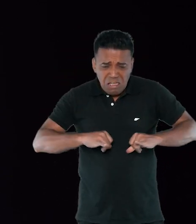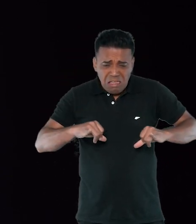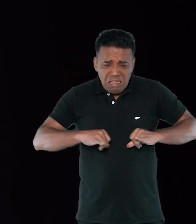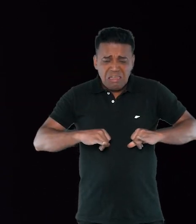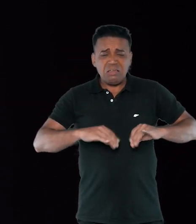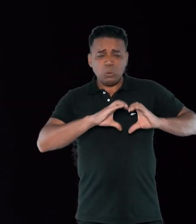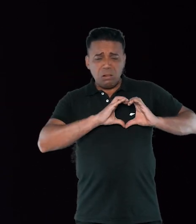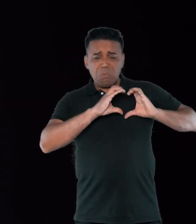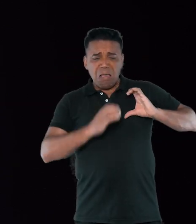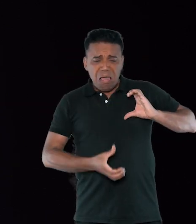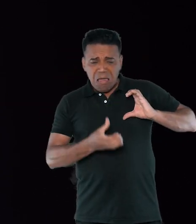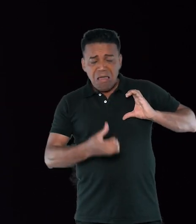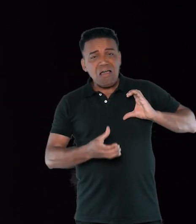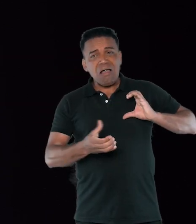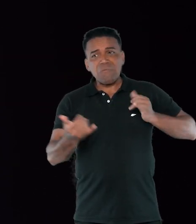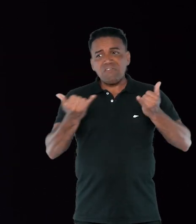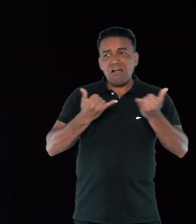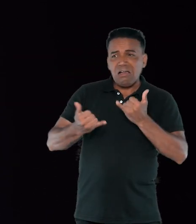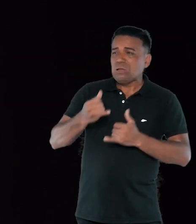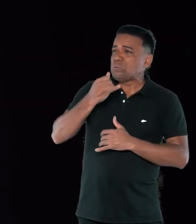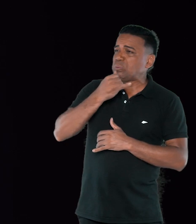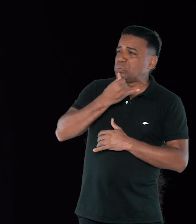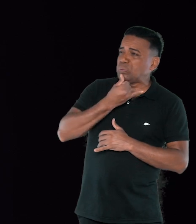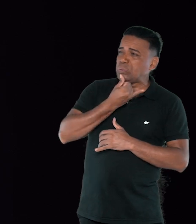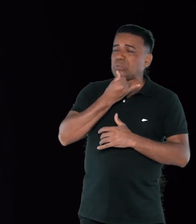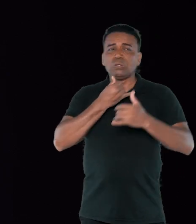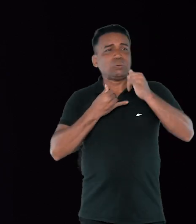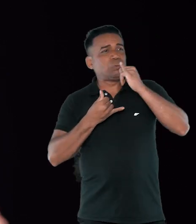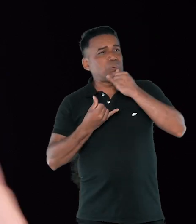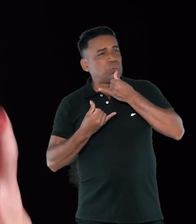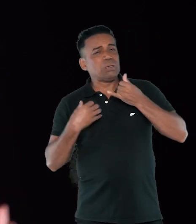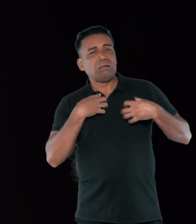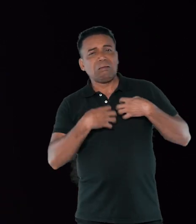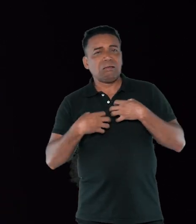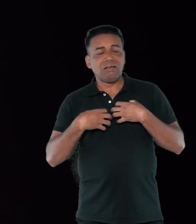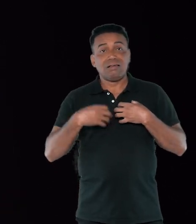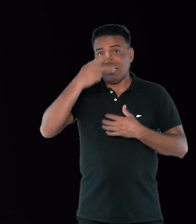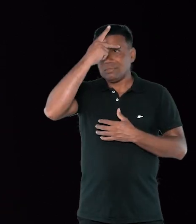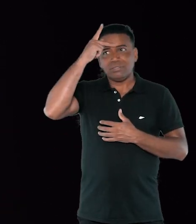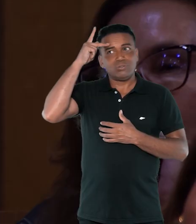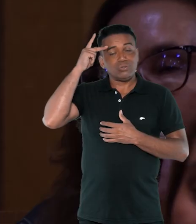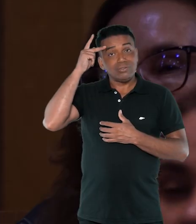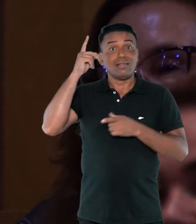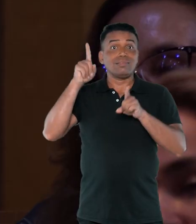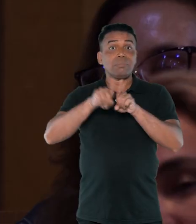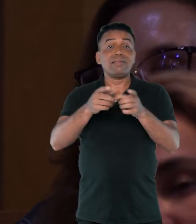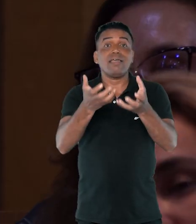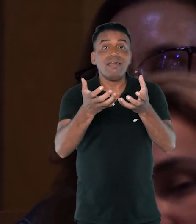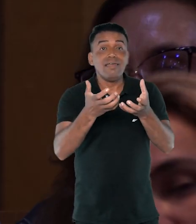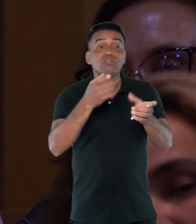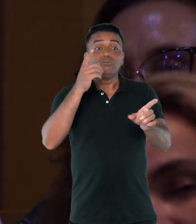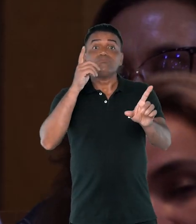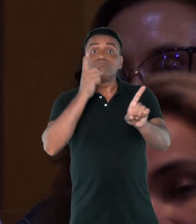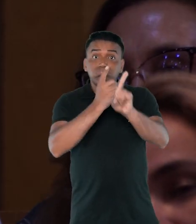trazendo decepções, né, muita gente desejando ardentemente viver este